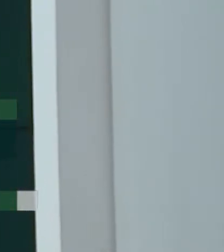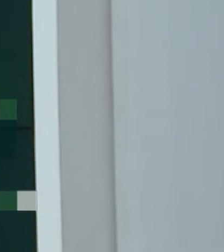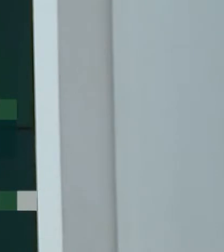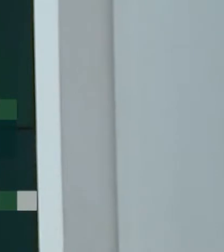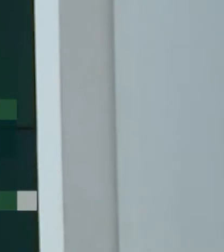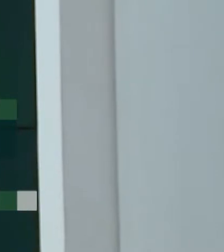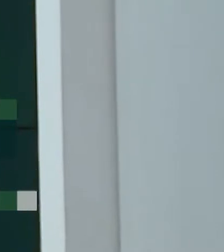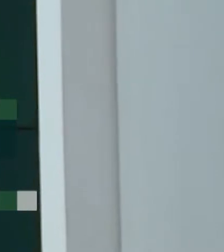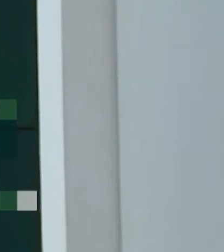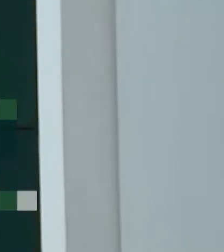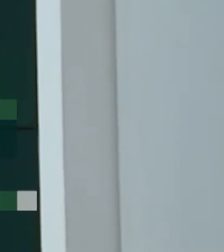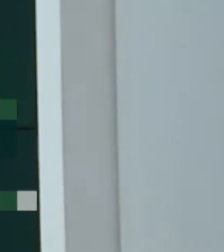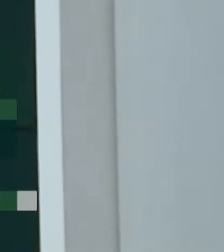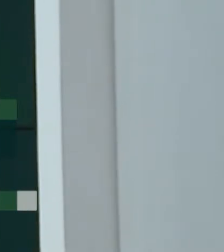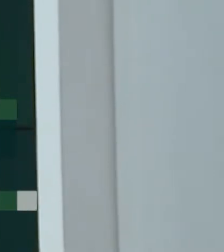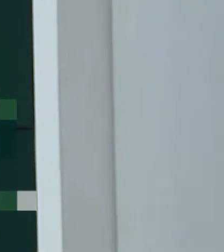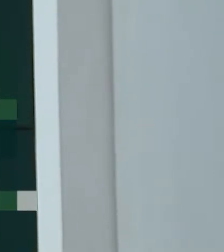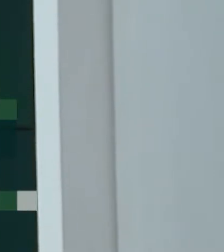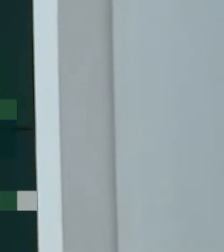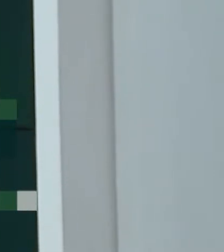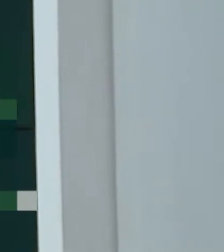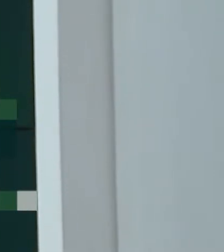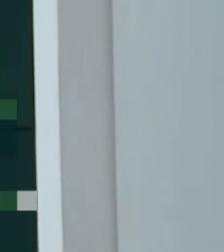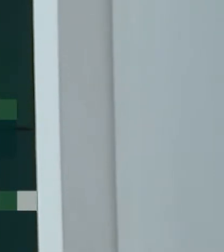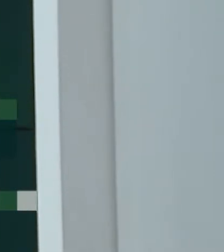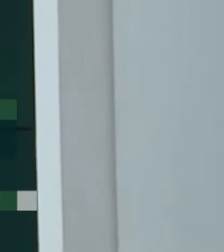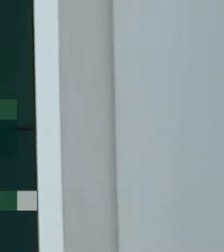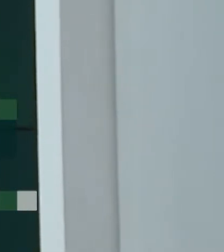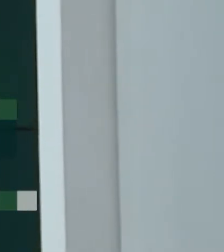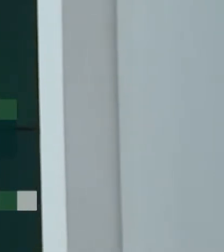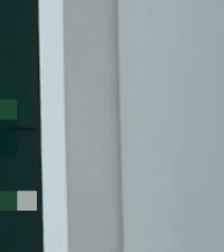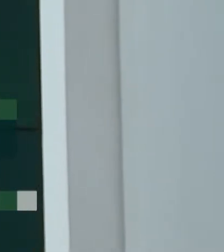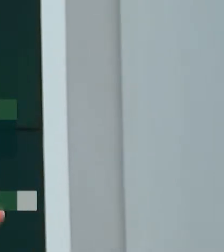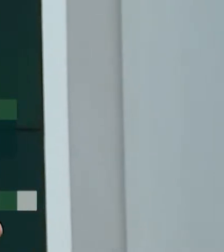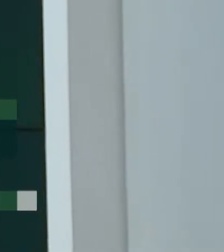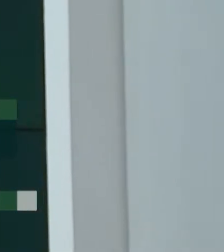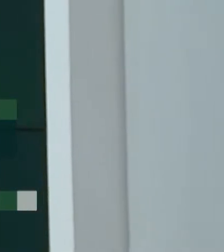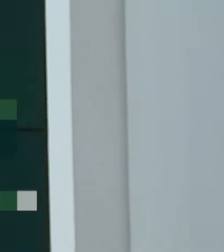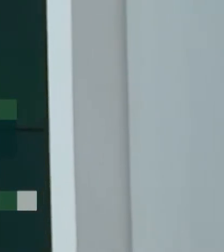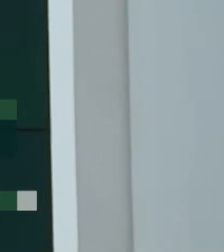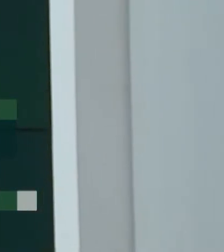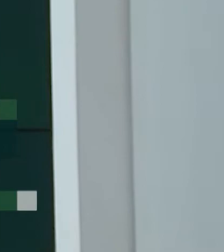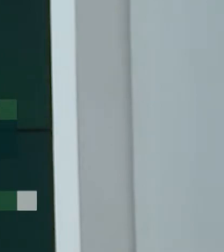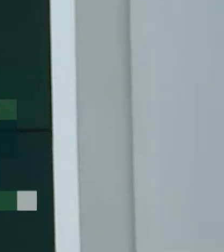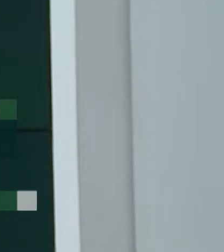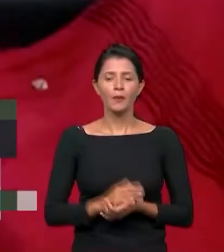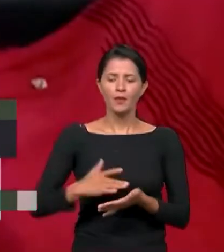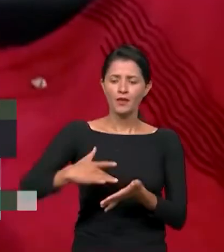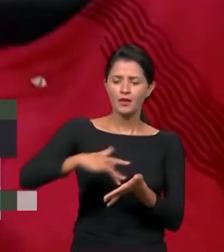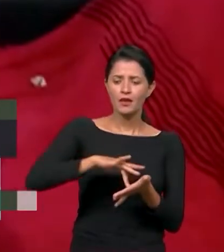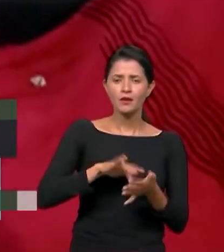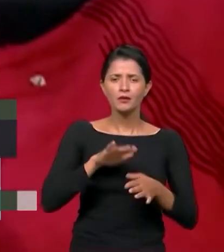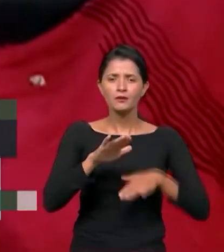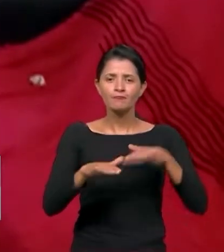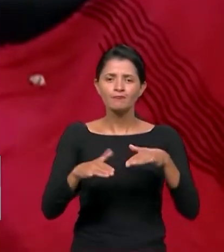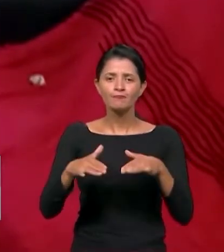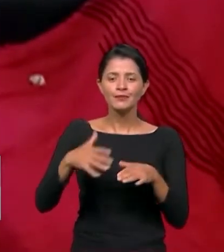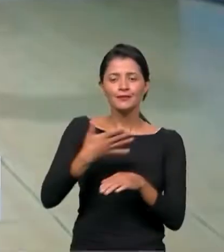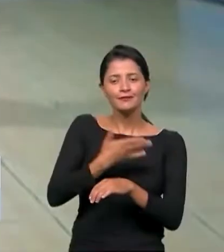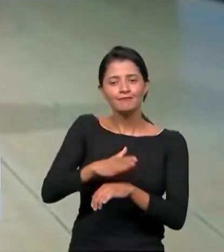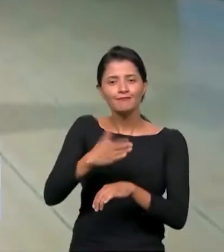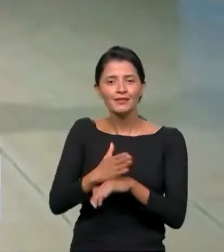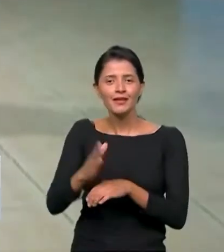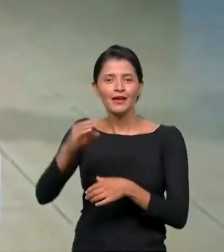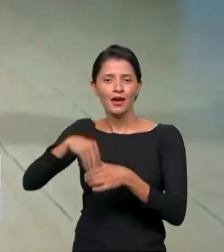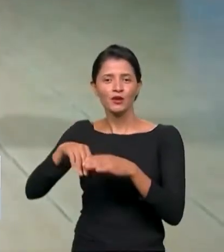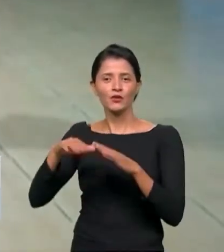o Bolshoi. São duas meninas e um menino. Eles ganharam bolsa integral de estudo. Pequenos passos de